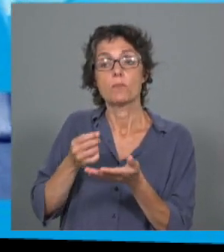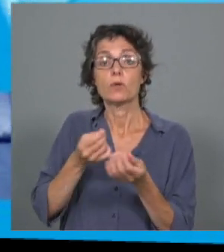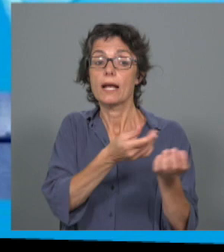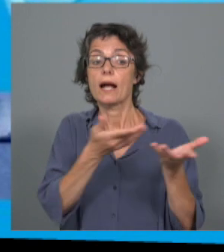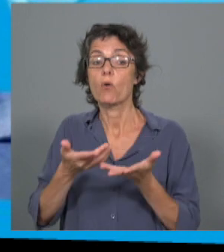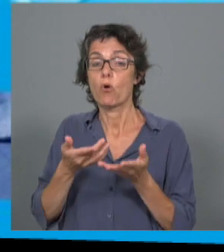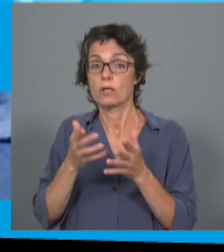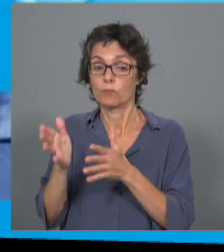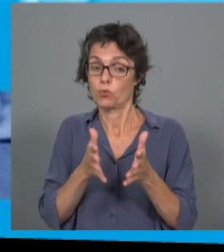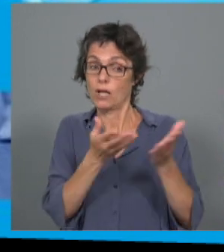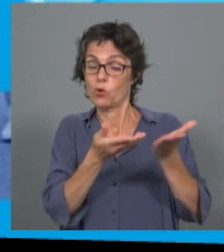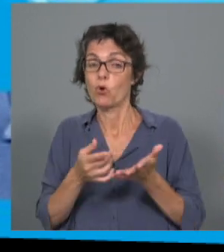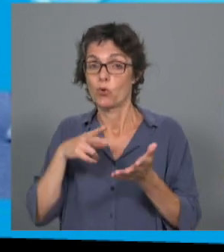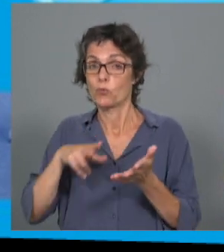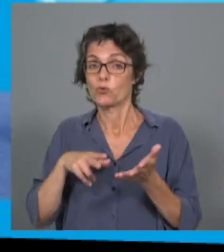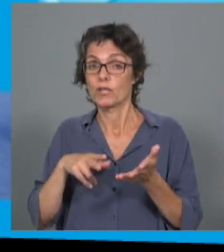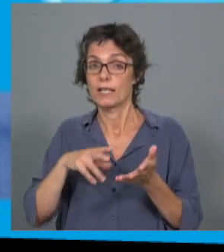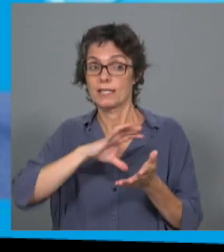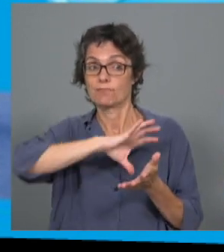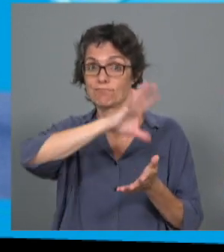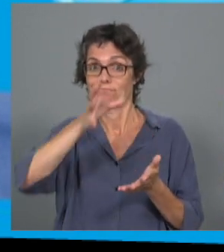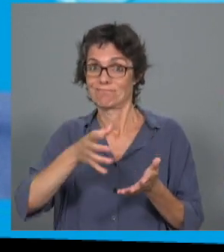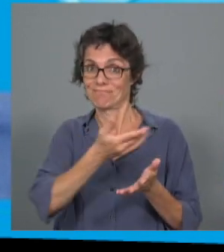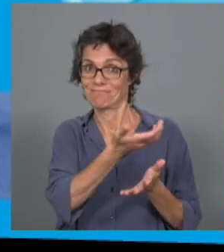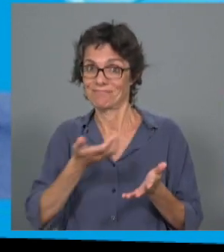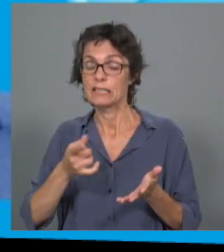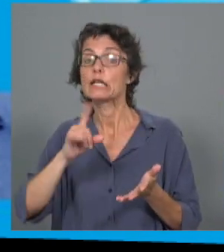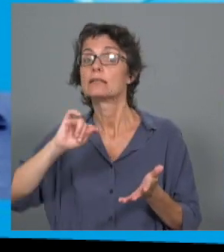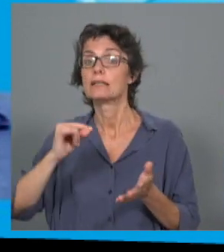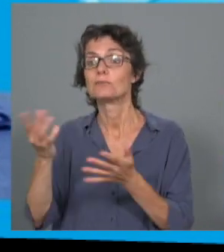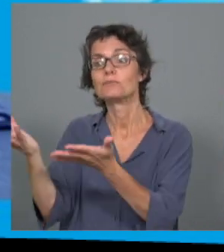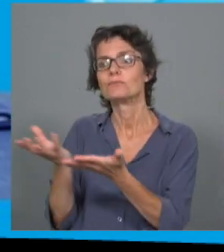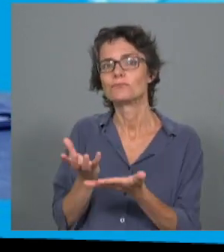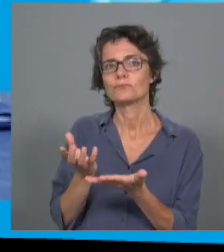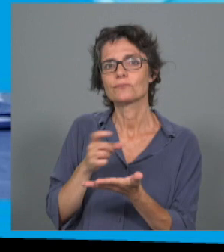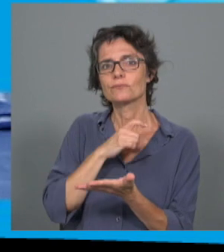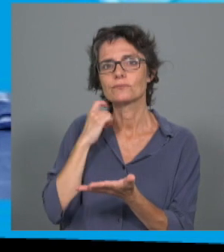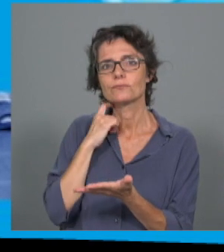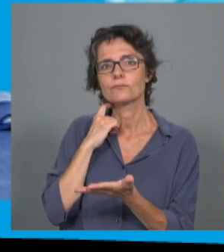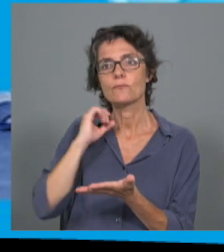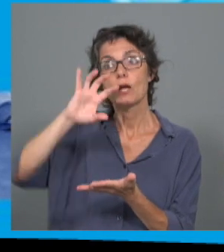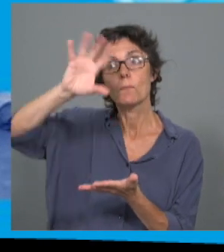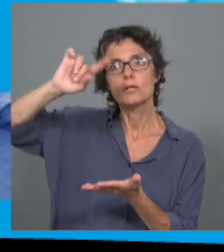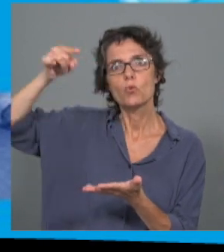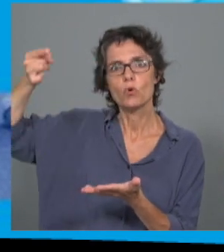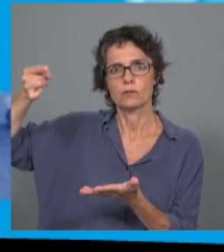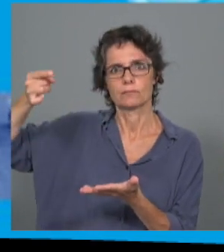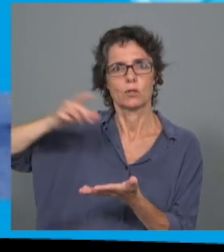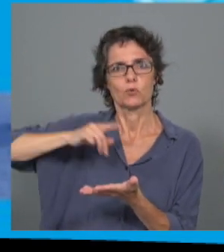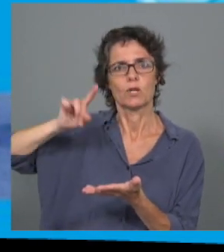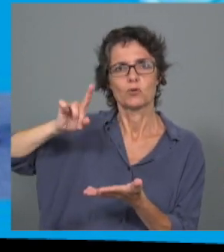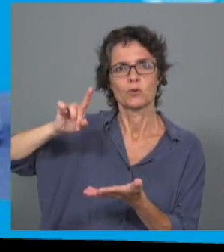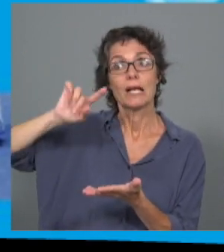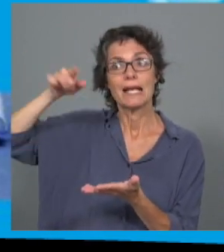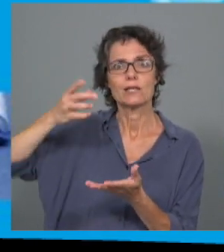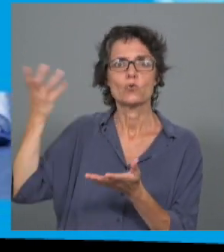as regiões do país, mas também porque acolhe sacerdotes vindos de outros países que podem ser um